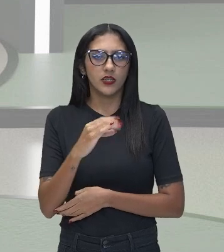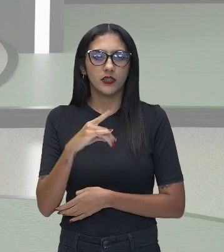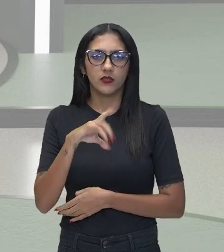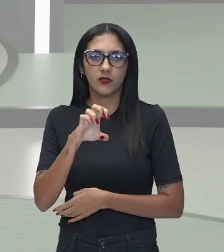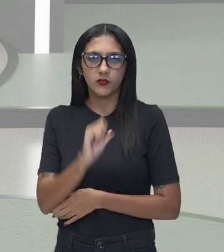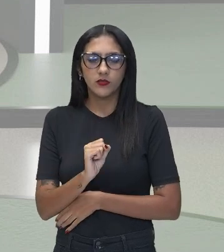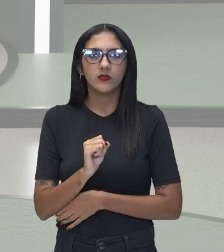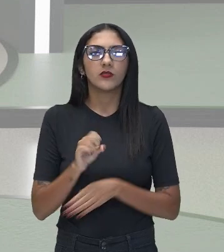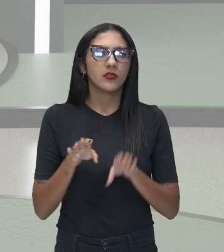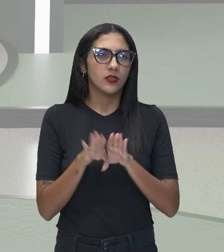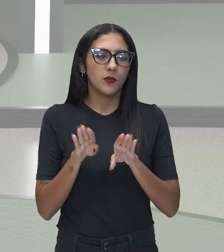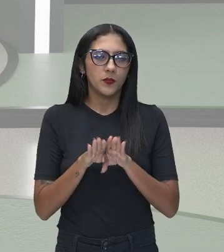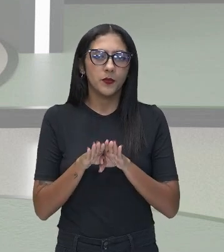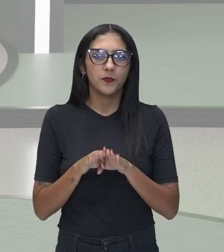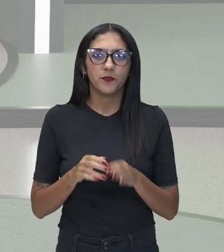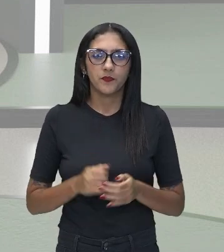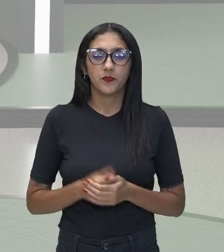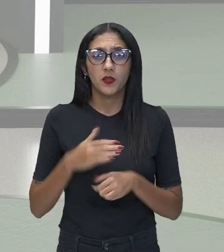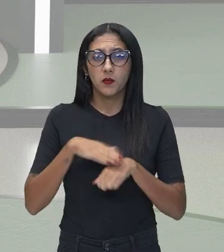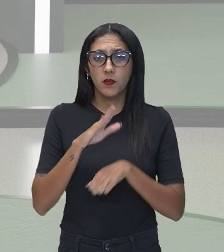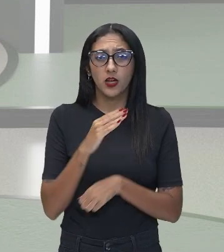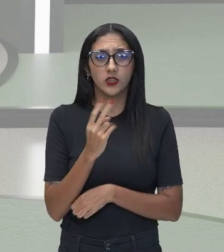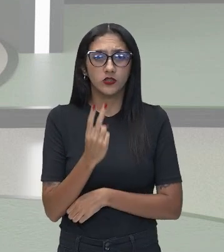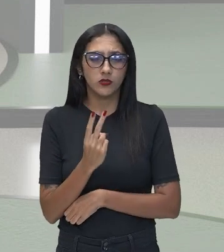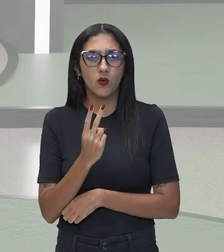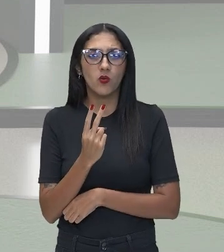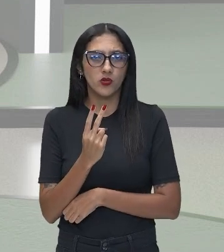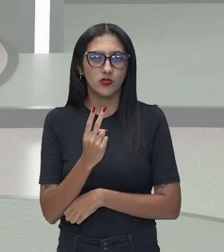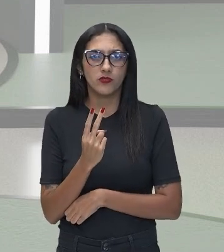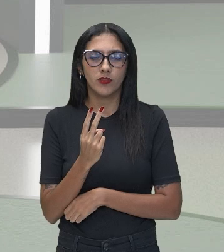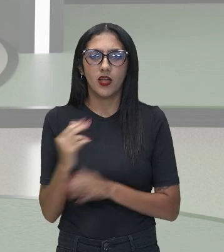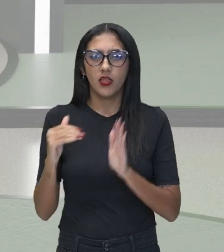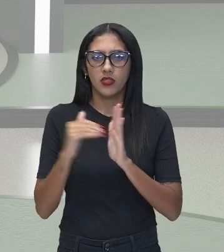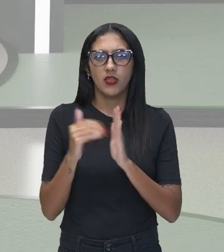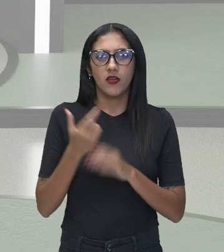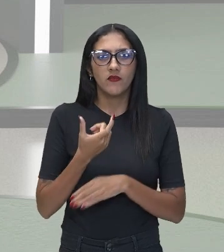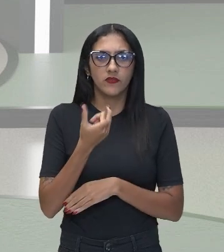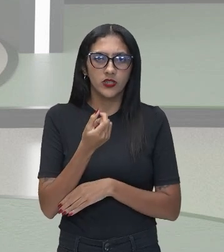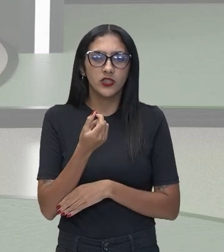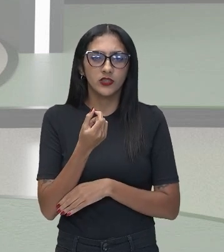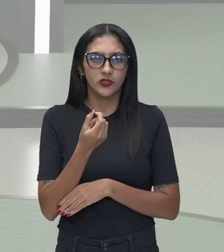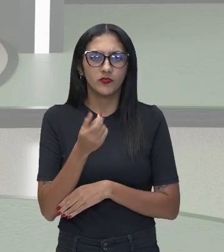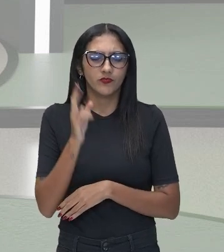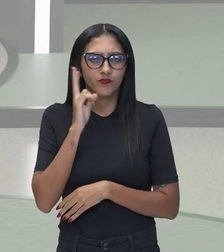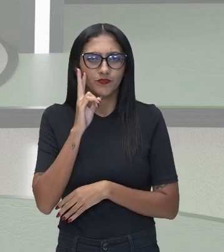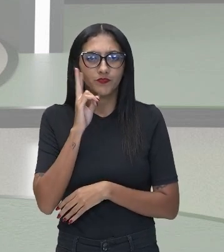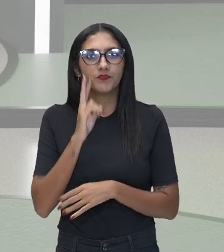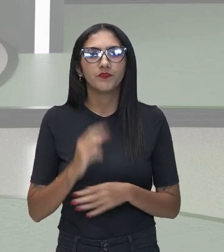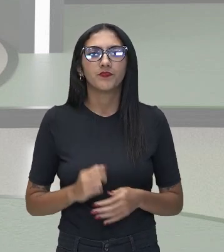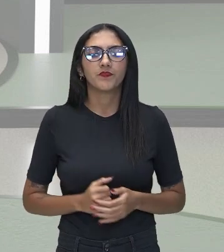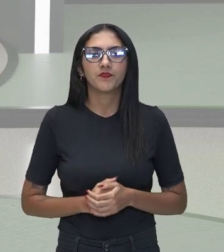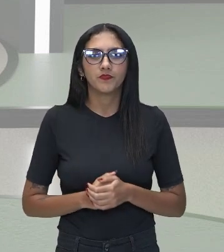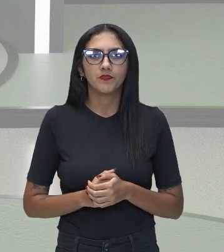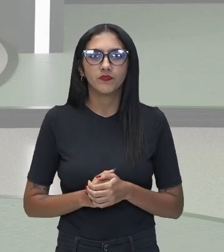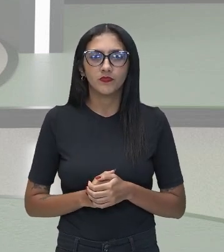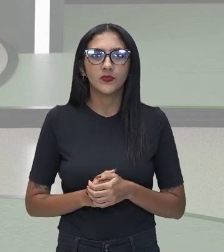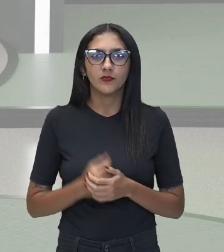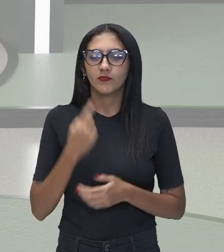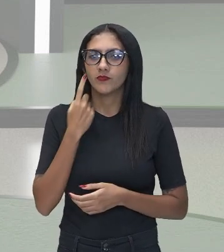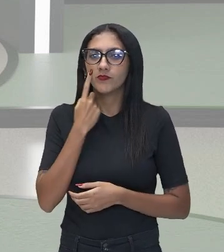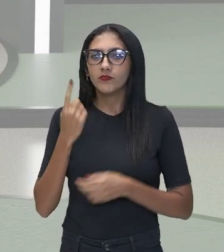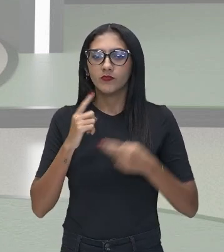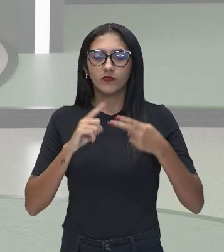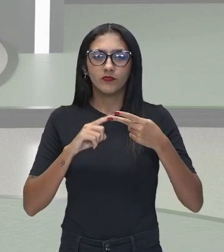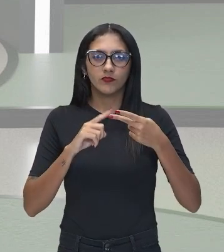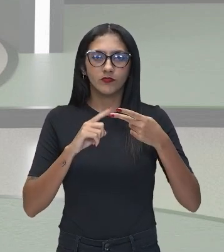se tiverem 2, mais do que 2 são os oligosacarídeos, sendo que é até 20. São essas moléculas